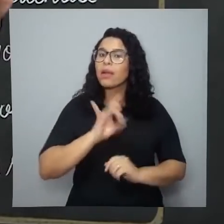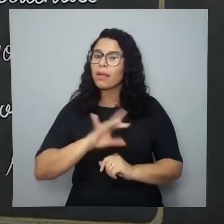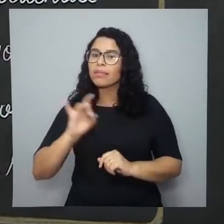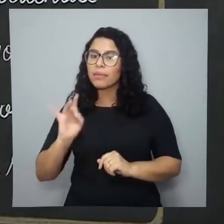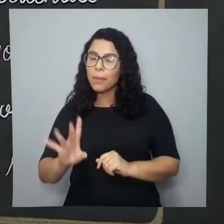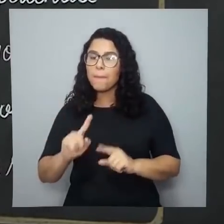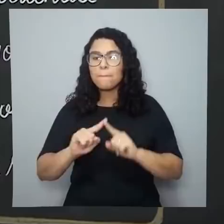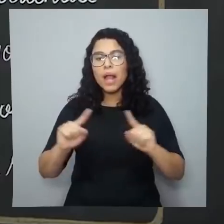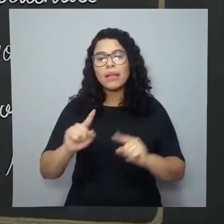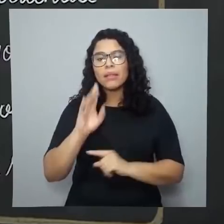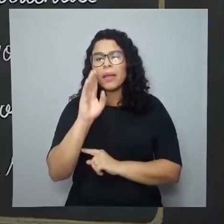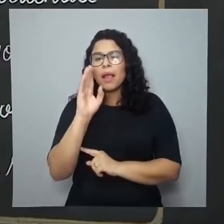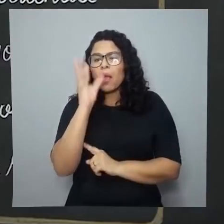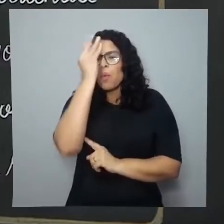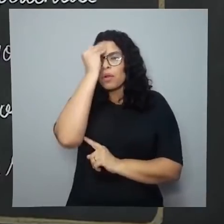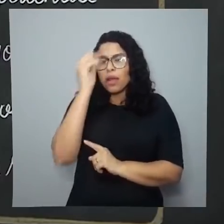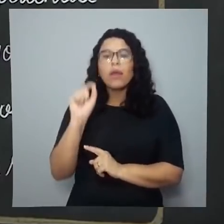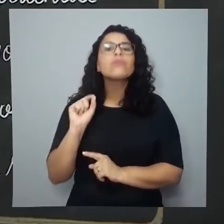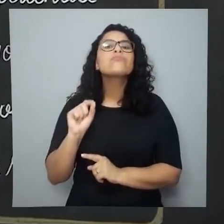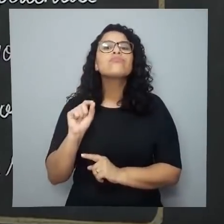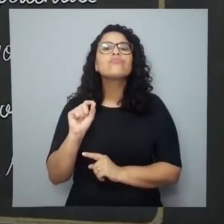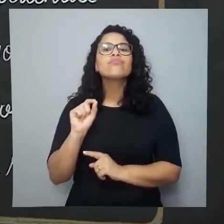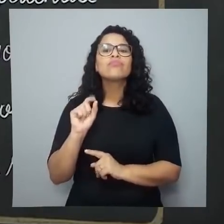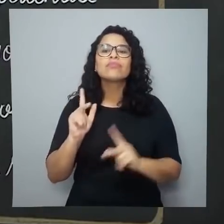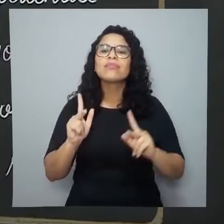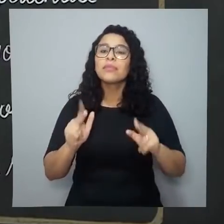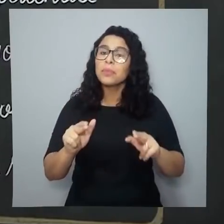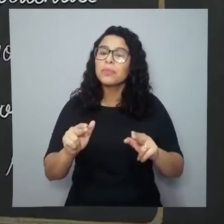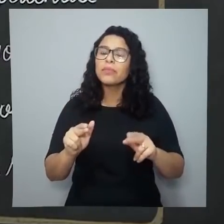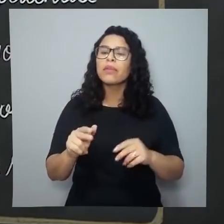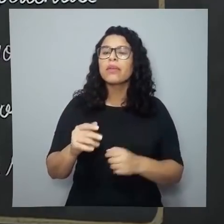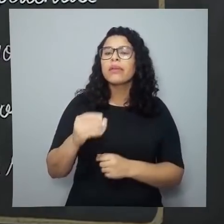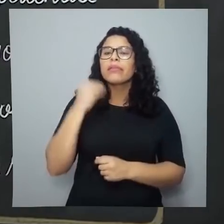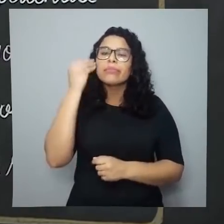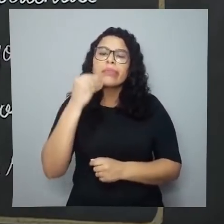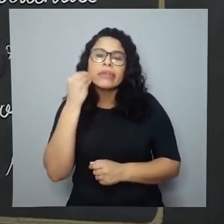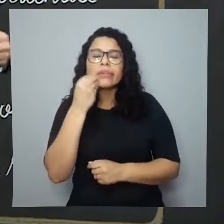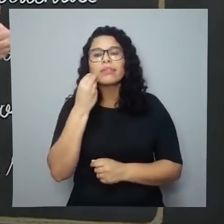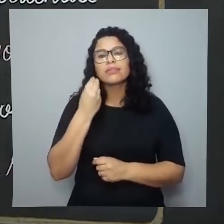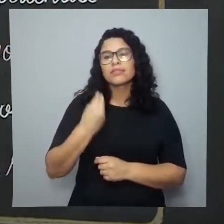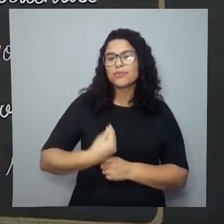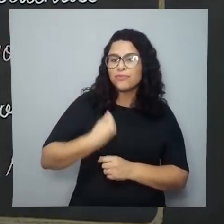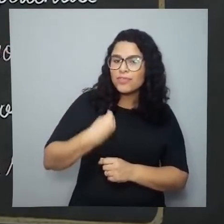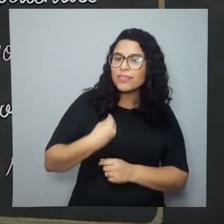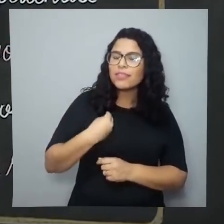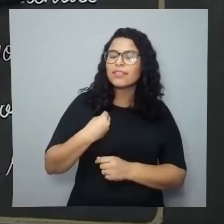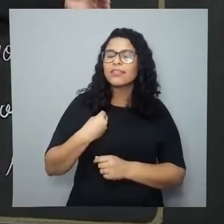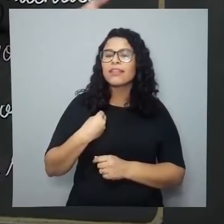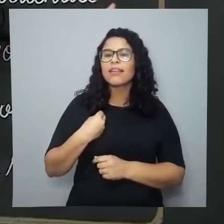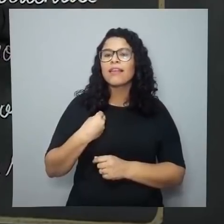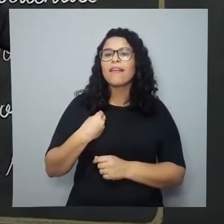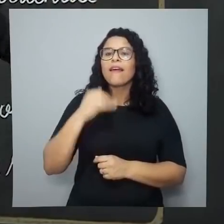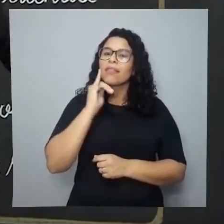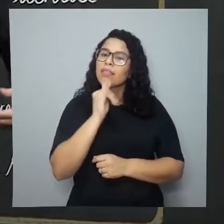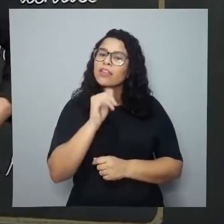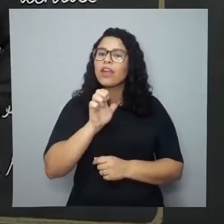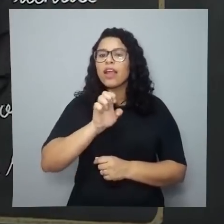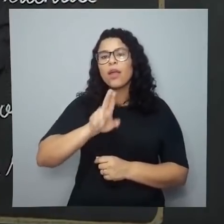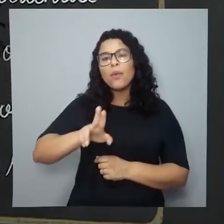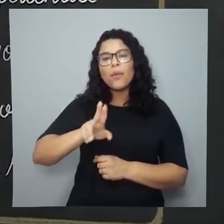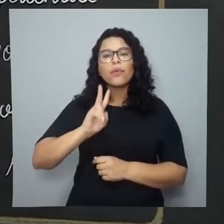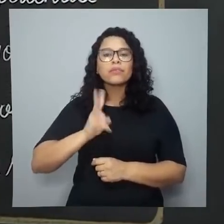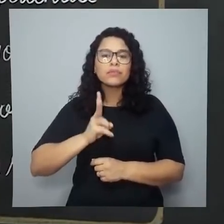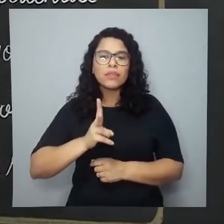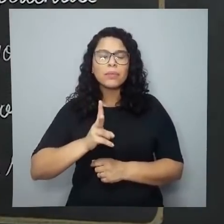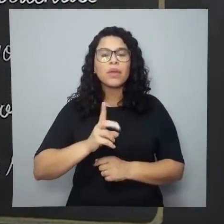pode guardar principalmente as semelhanças, né? A expressão de vivências, a narrativa do eu, centrada aqui numa descrição muito mais objetiva